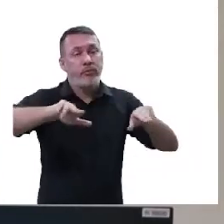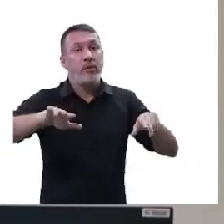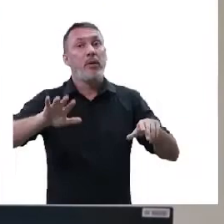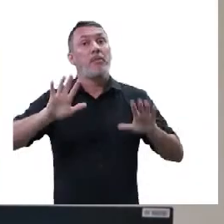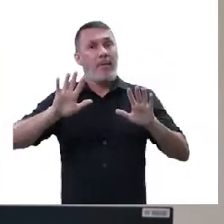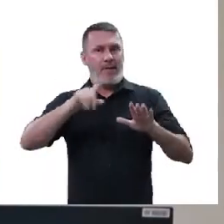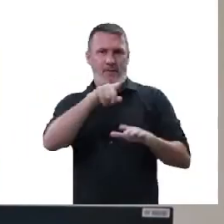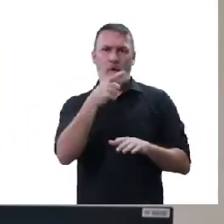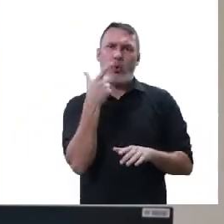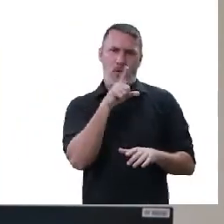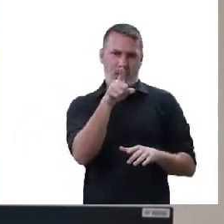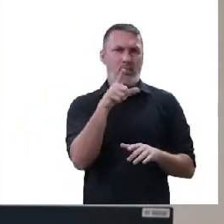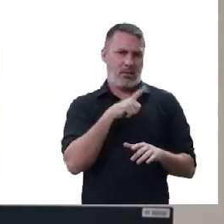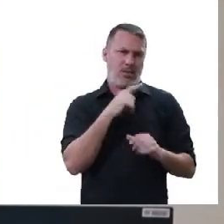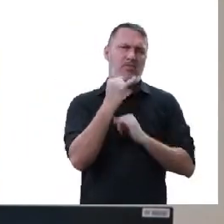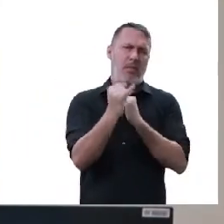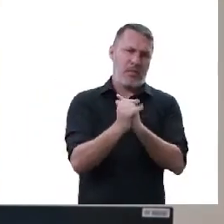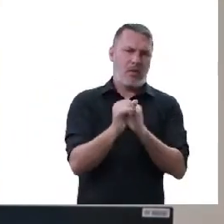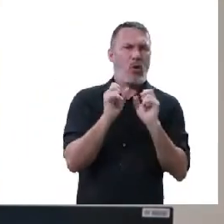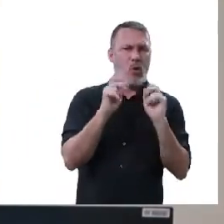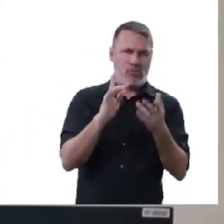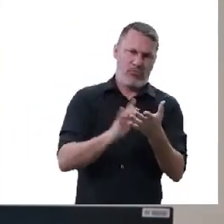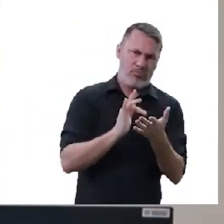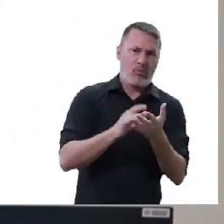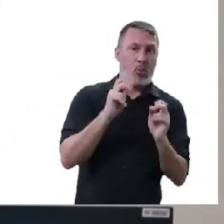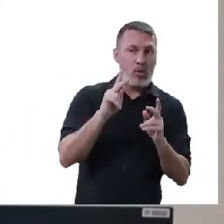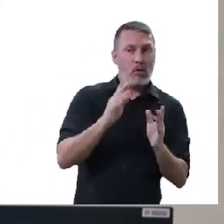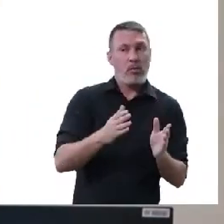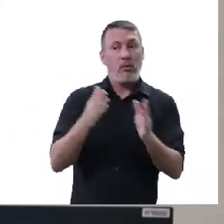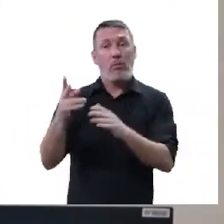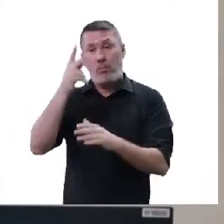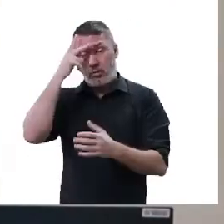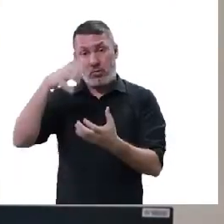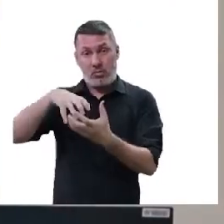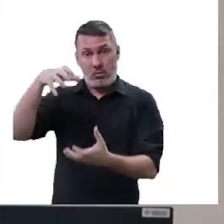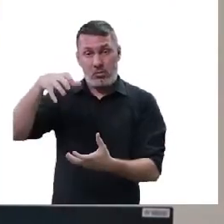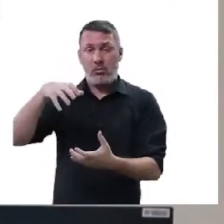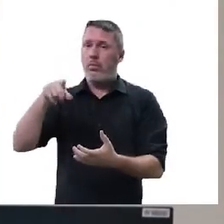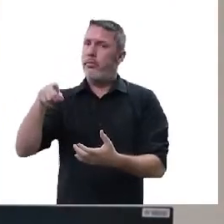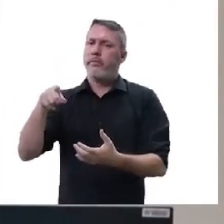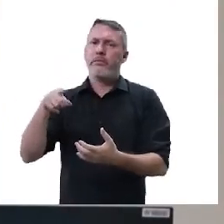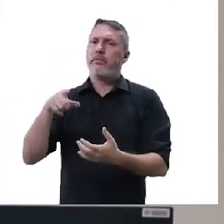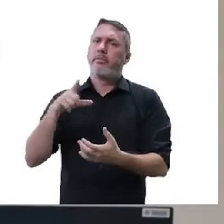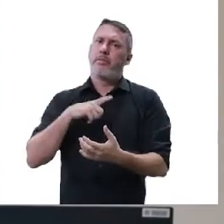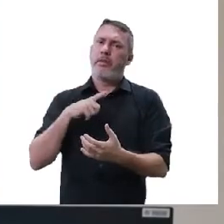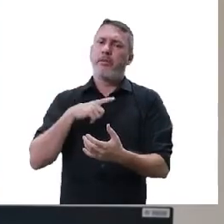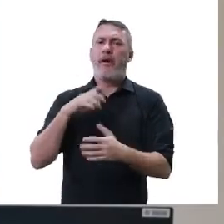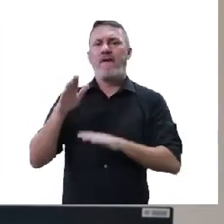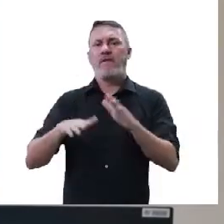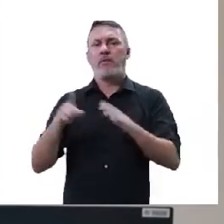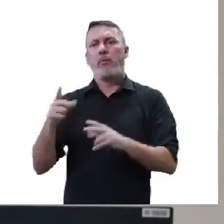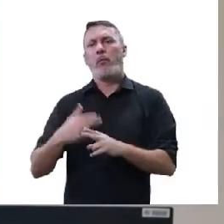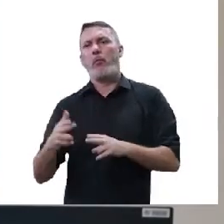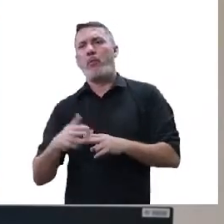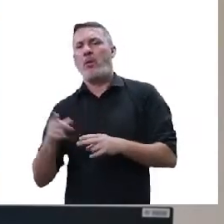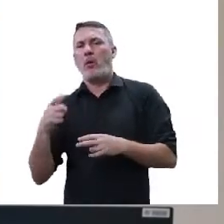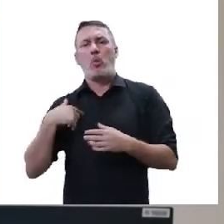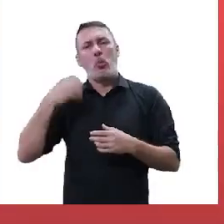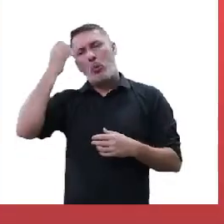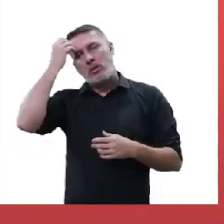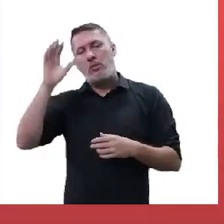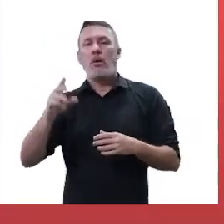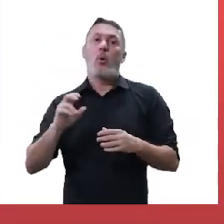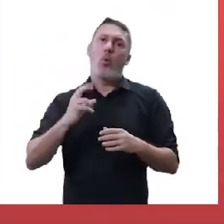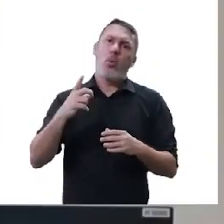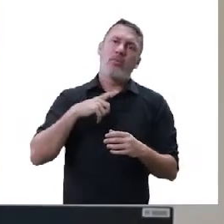outras pessoas não têm acesso, às vezes, né, fingem não saber ou não sabem que existe uma variação linguística, uma variação